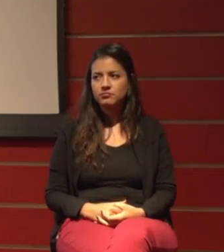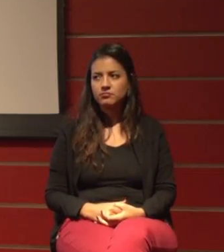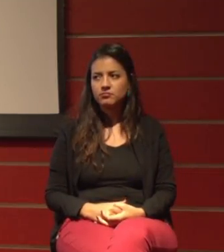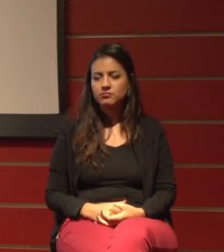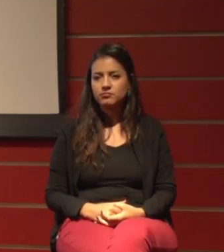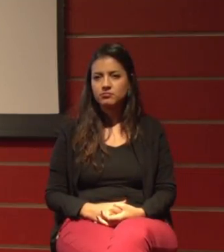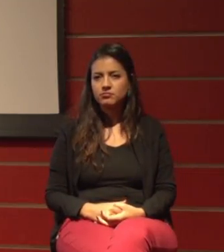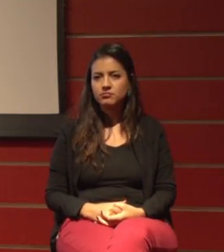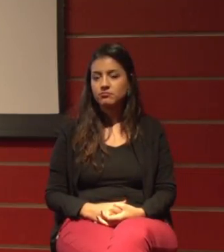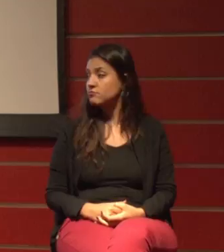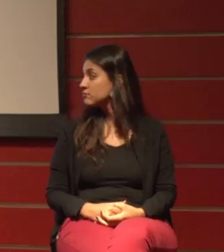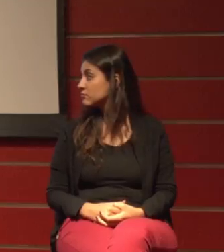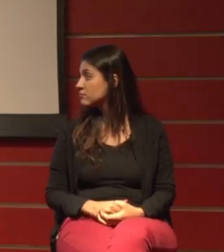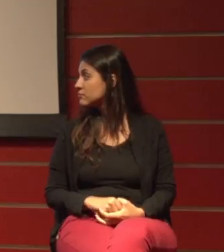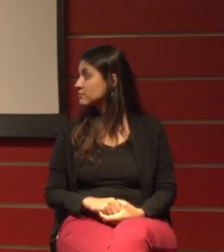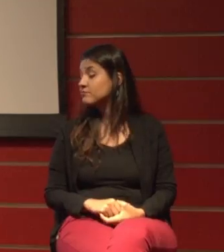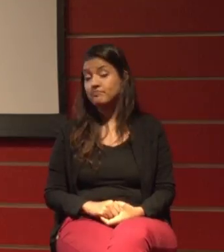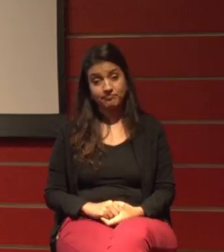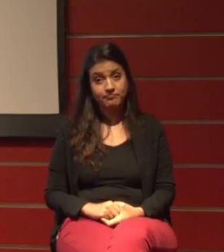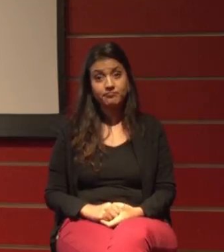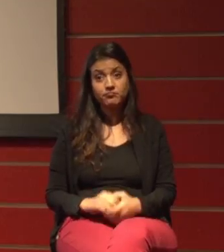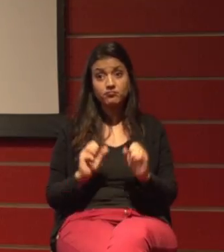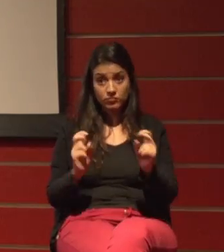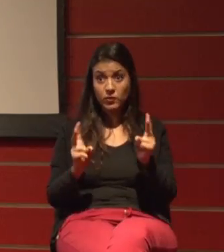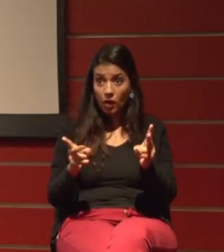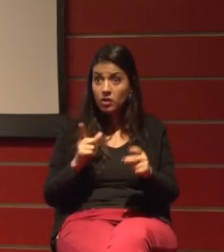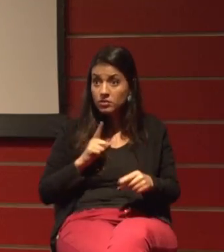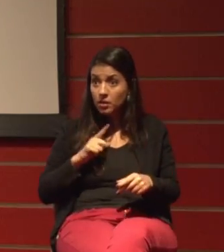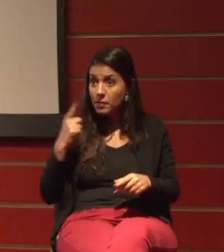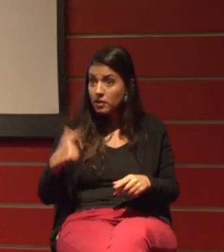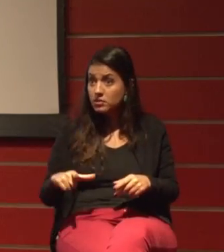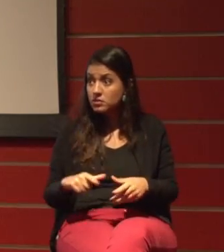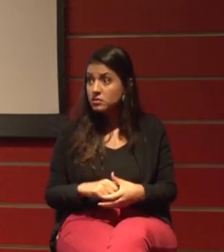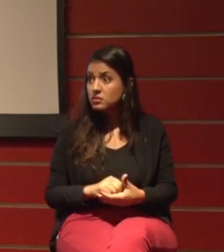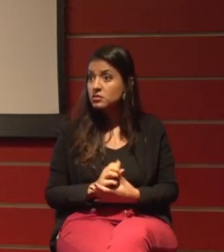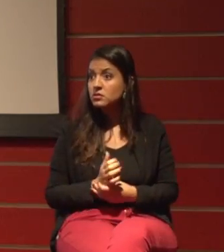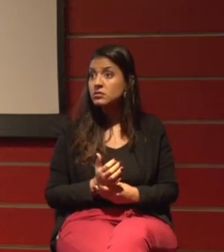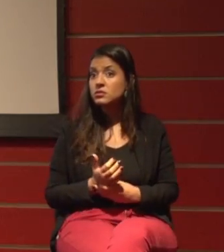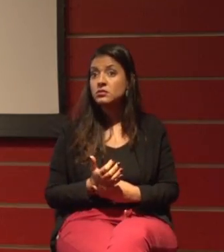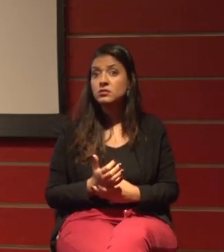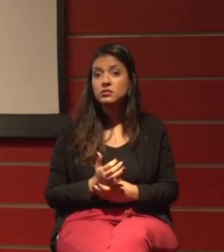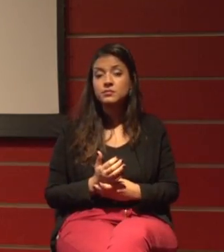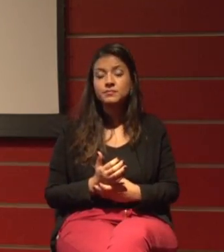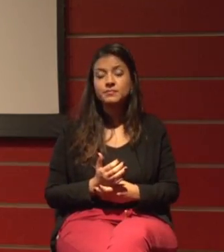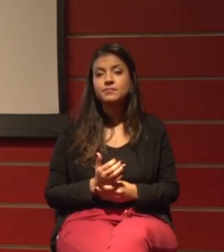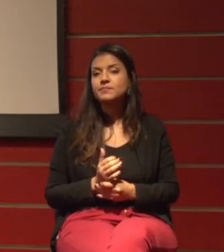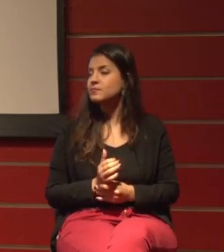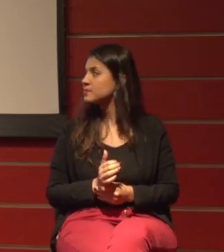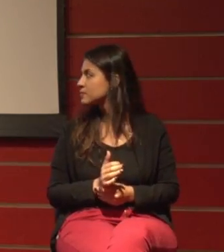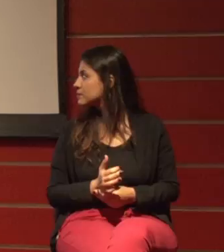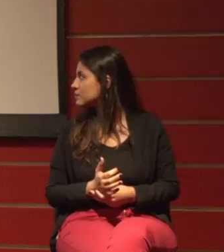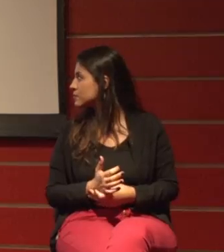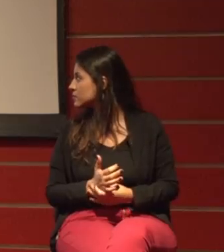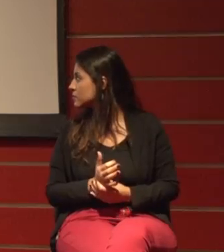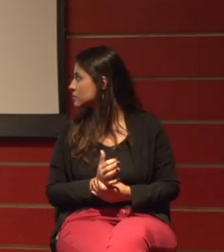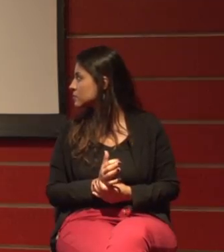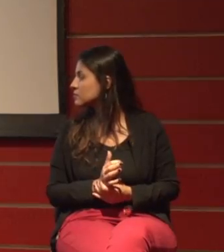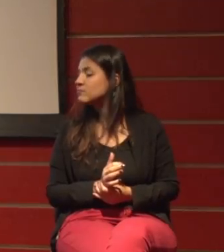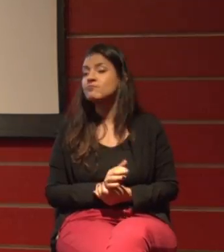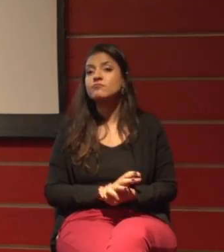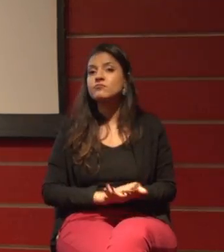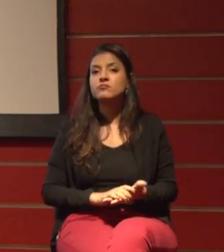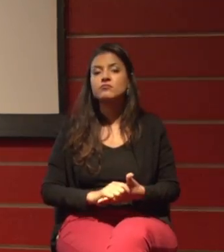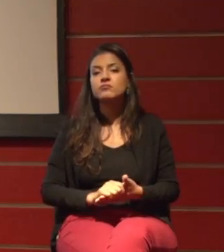né podemos continuar aqui Alguém eh eu não eu